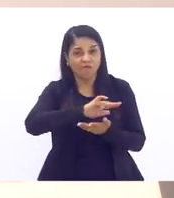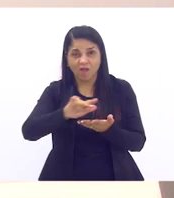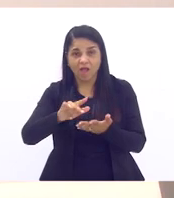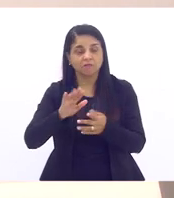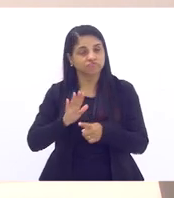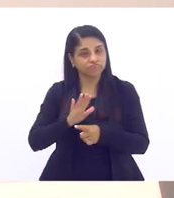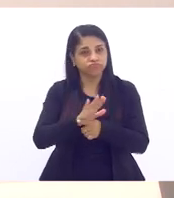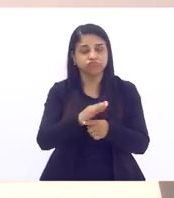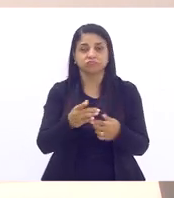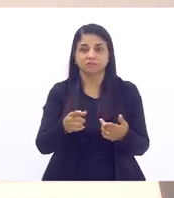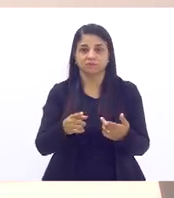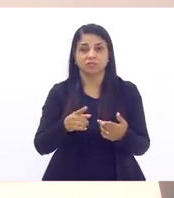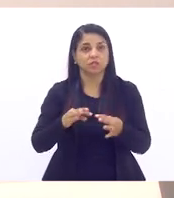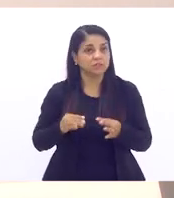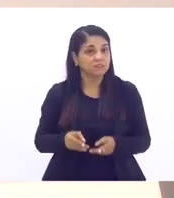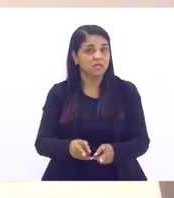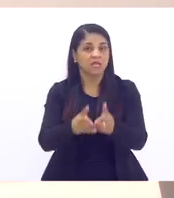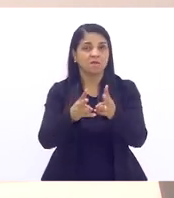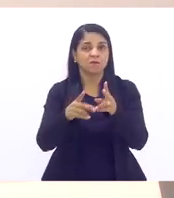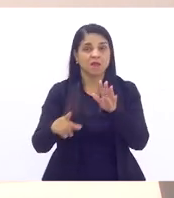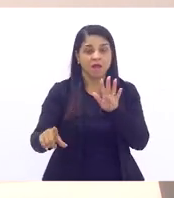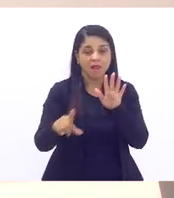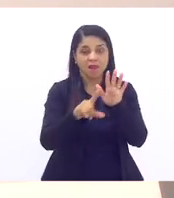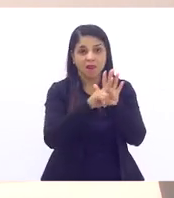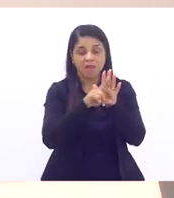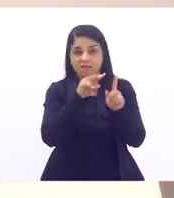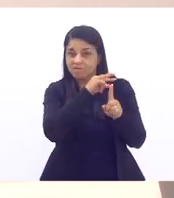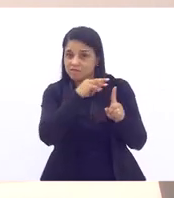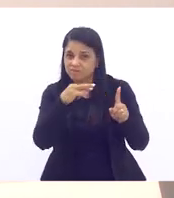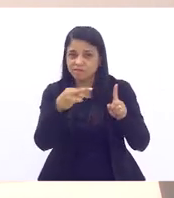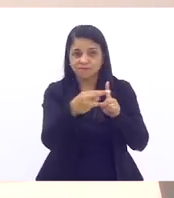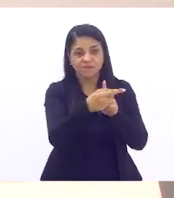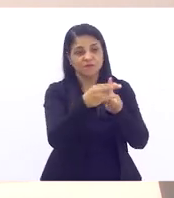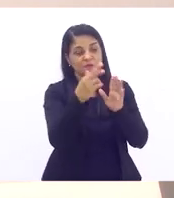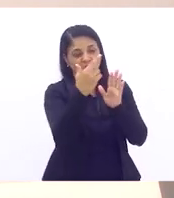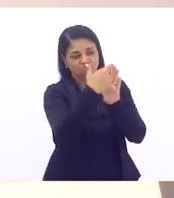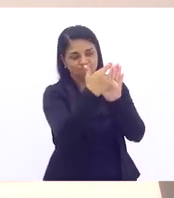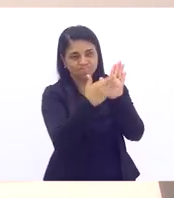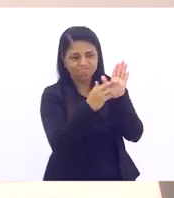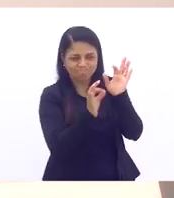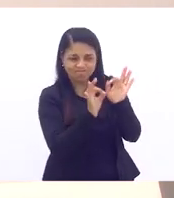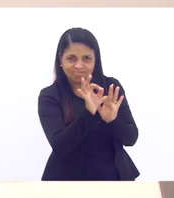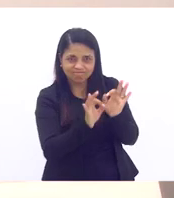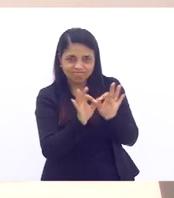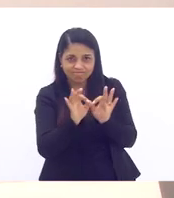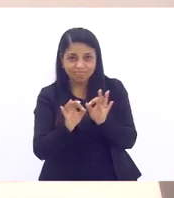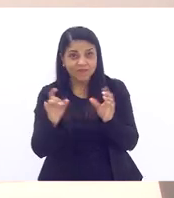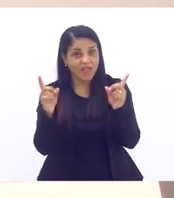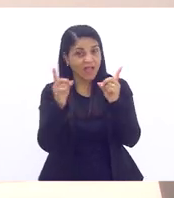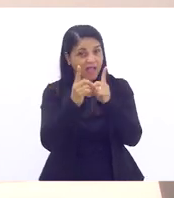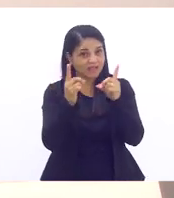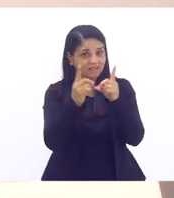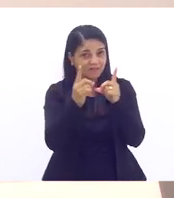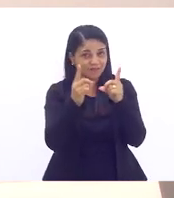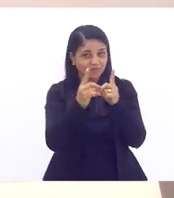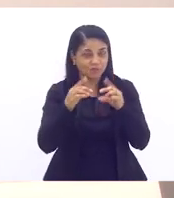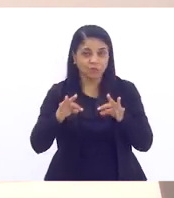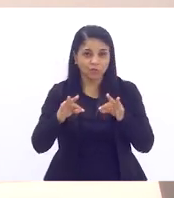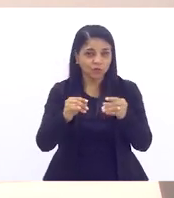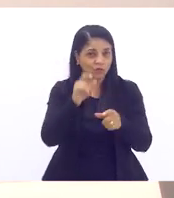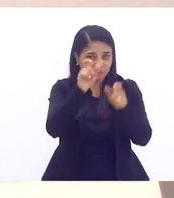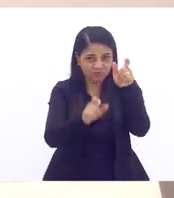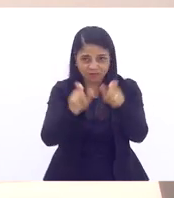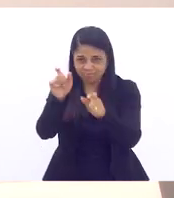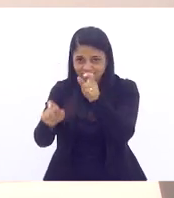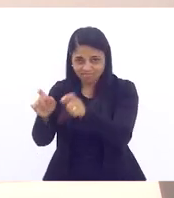como é a toda a lei algo que traz visibilidade que institui um programa para atendimento de todos aqueles que sofrem com a mesma